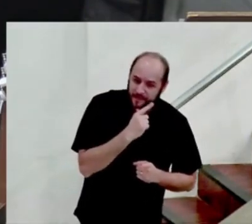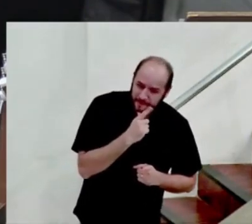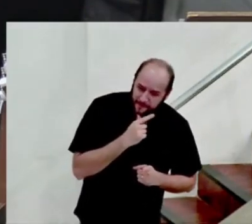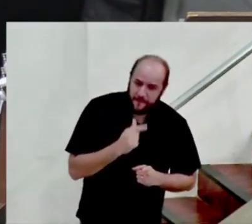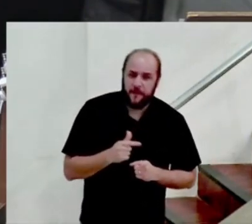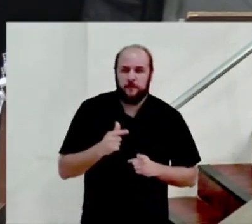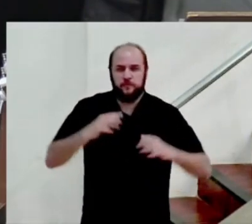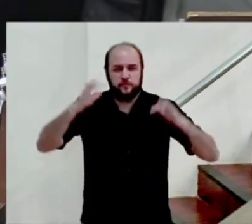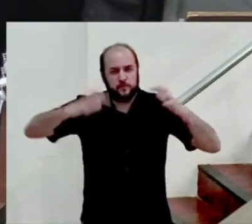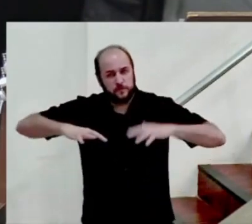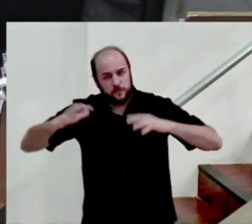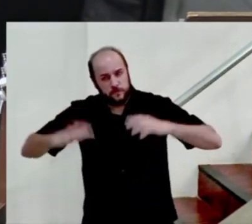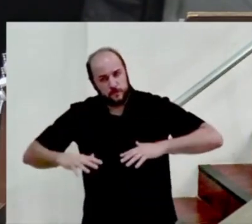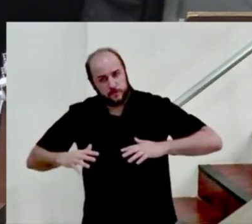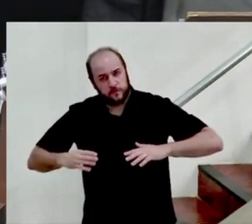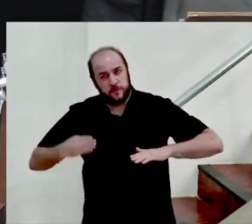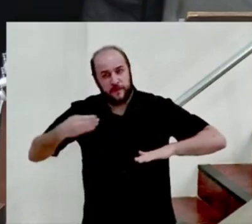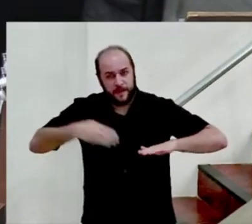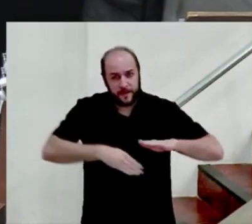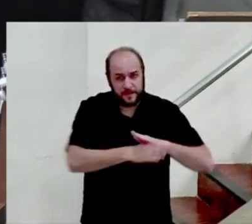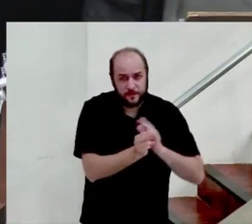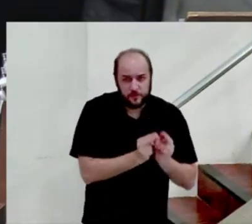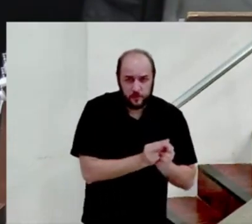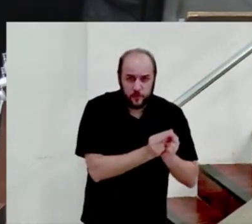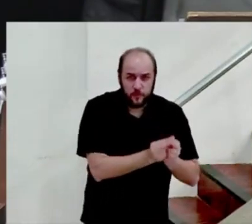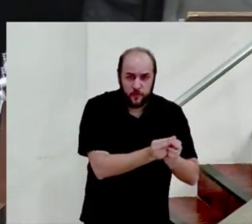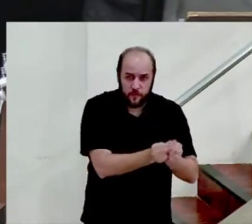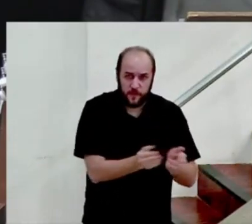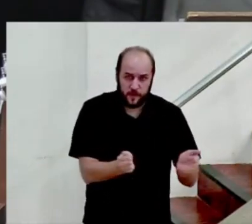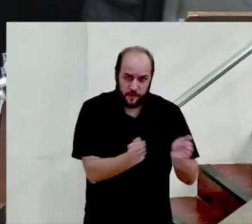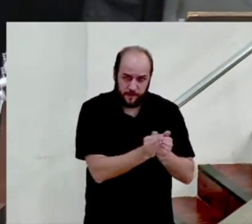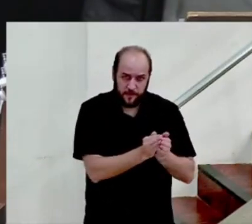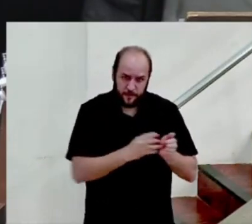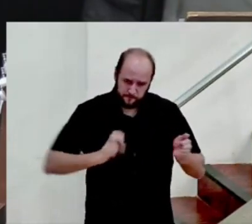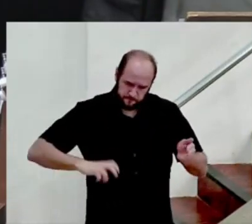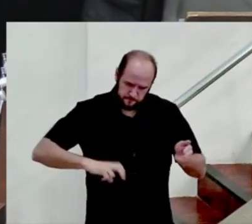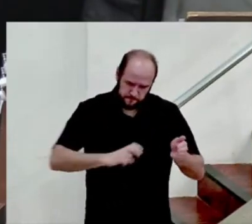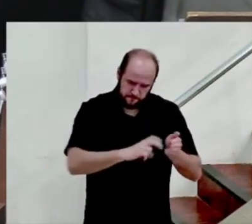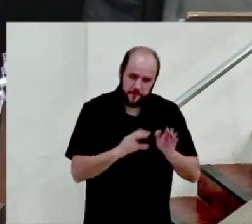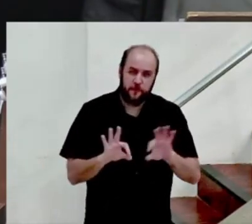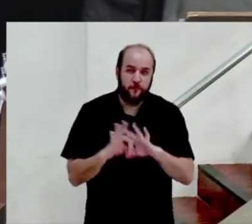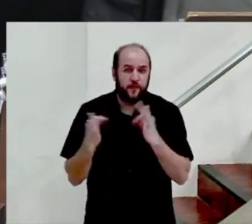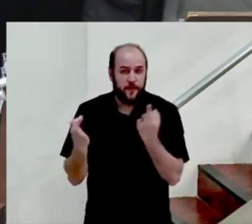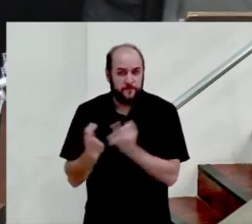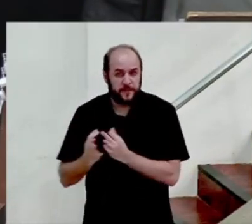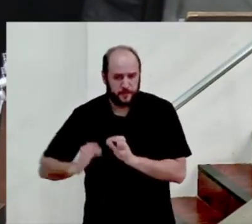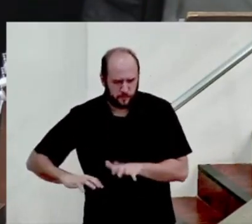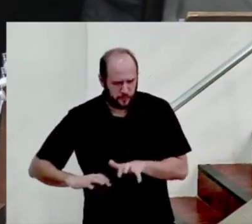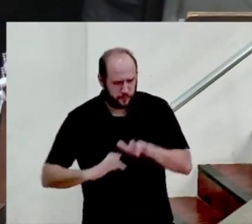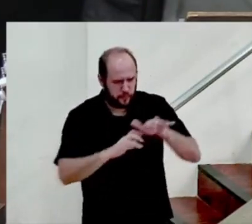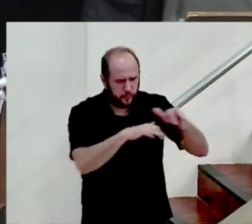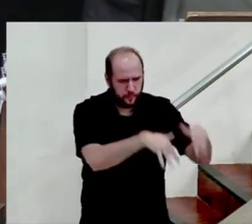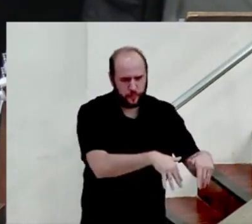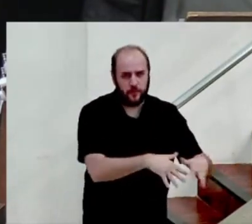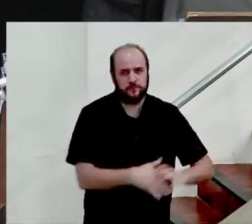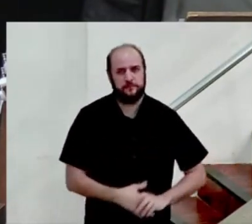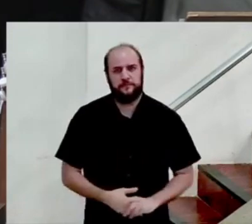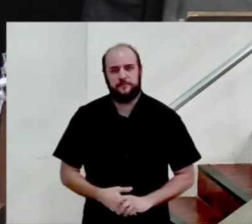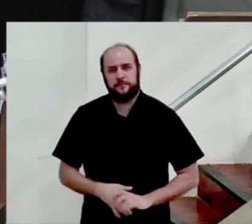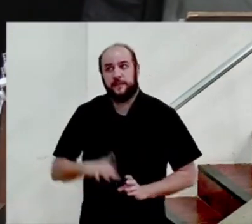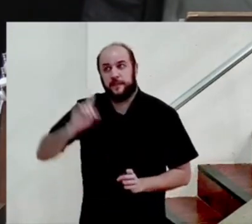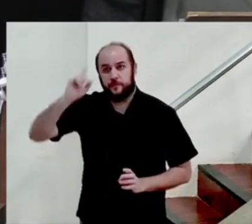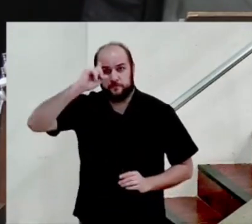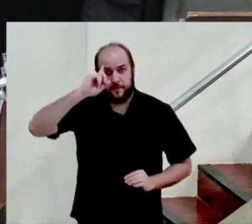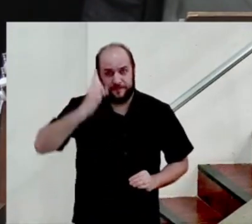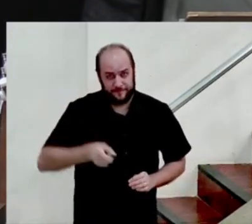entrou Noé na arca, ele com seus filhos, sua mulher e as mulheres de seus filhos. O Senhor ordena que Noé entre na